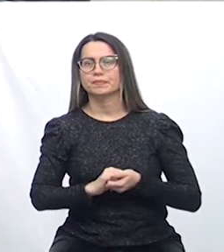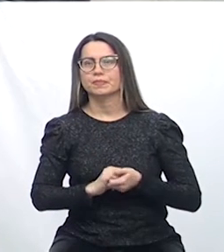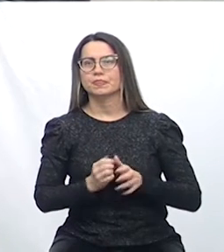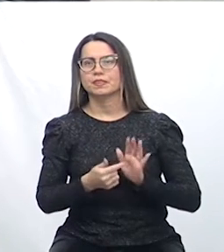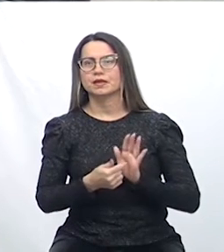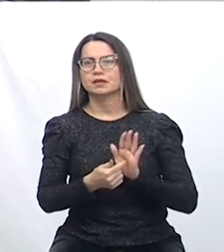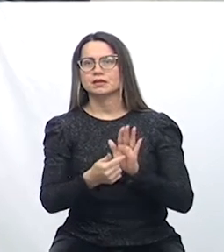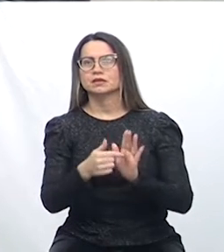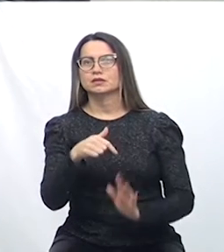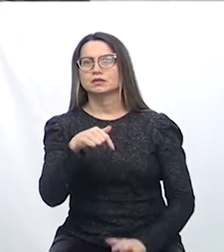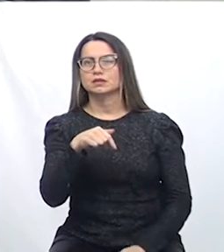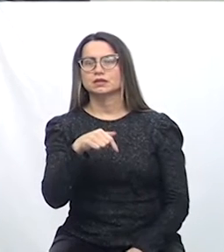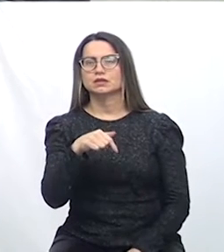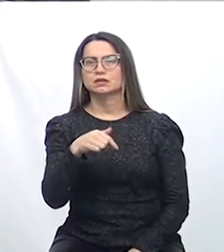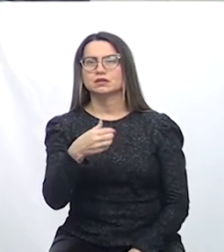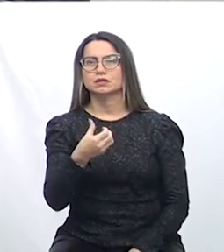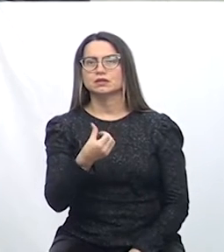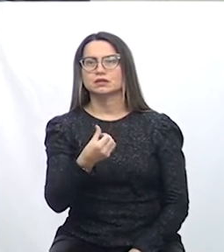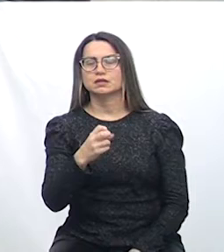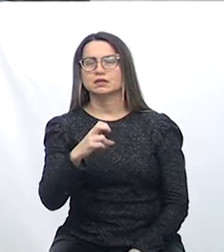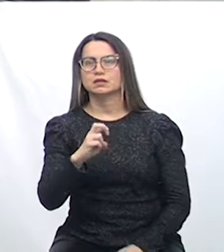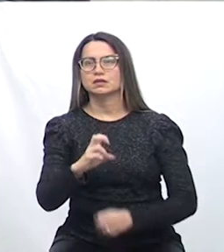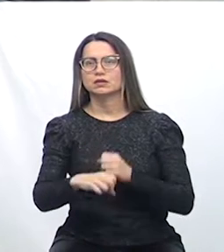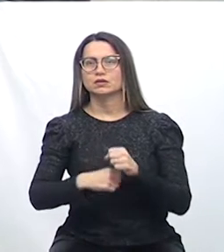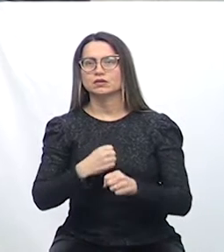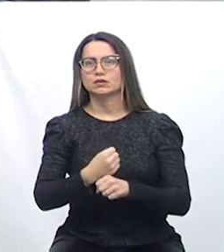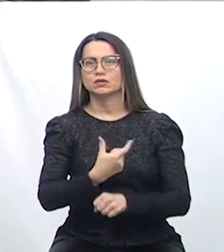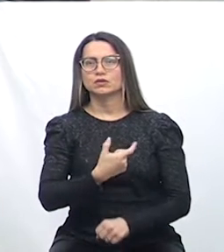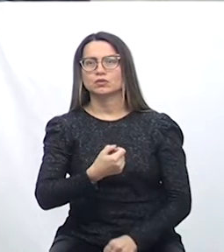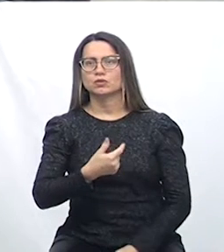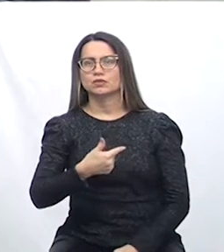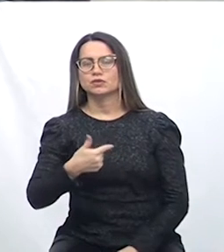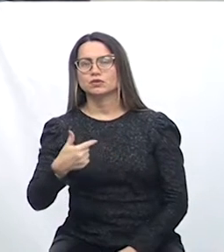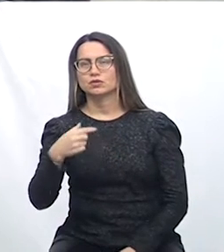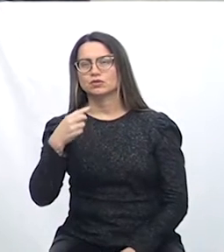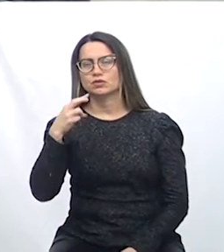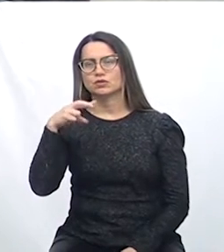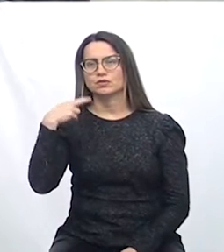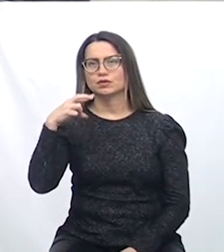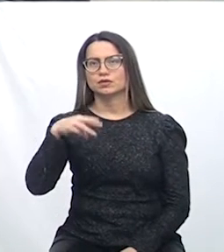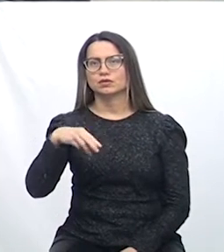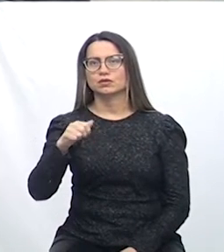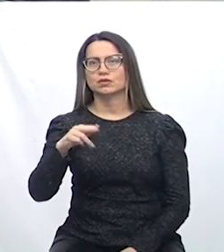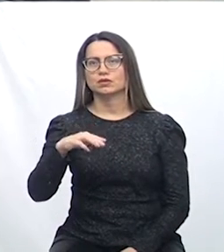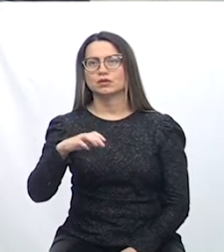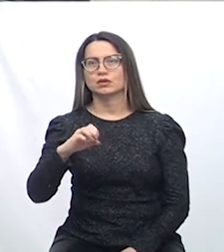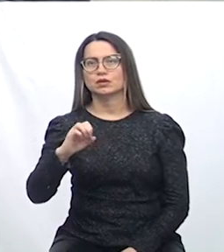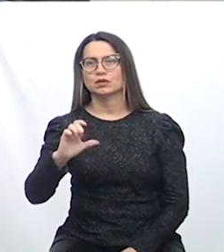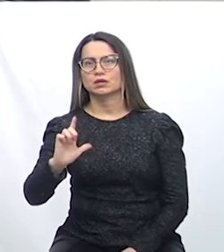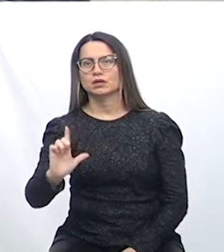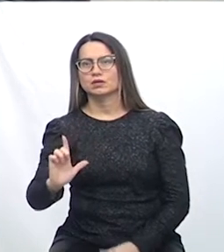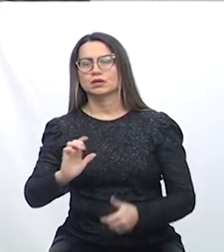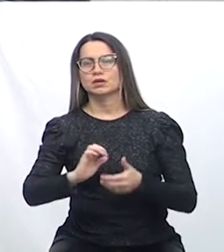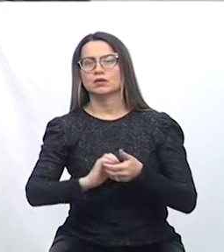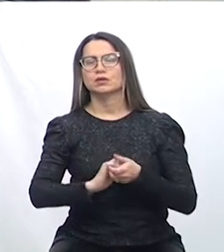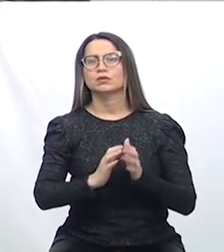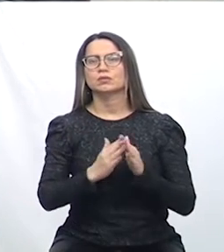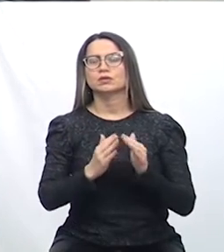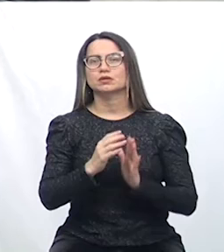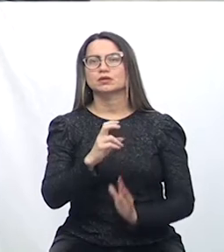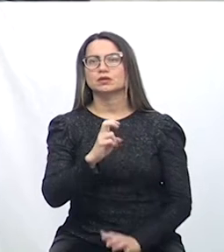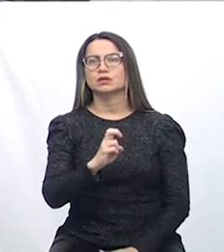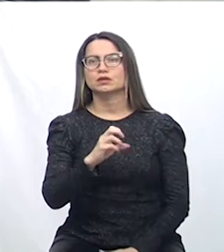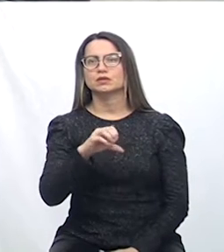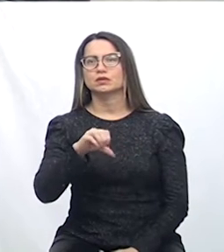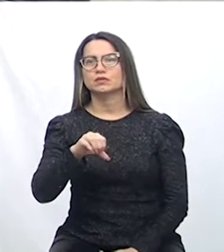Indicação número 765 de 2022, de autoria do vereador Manuel Rosengue. Requerimento número 593 de